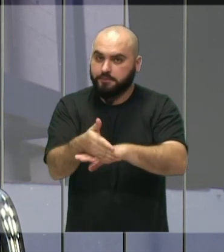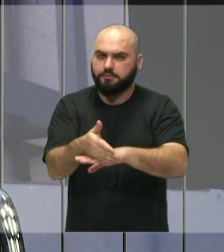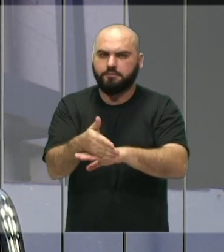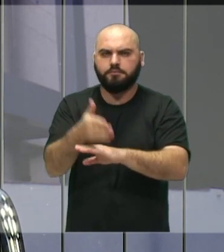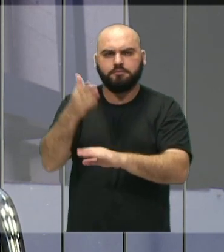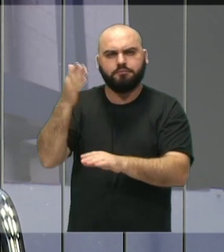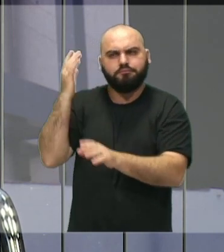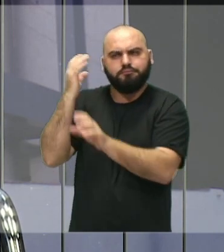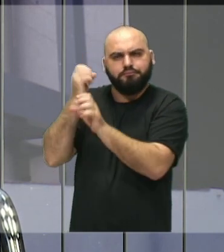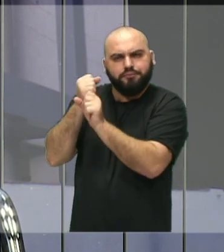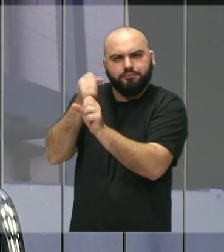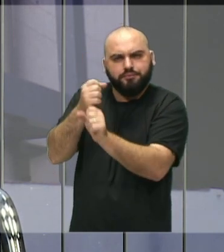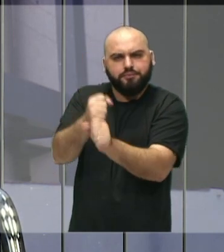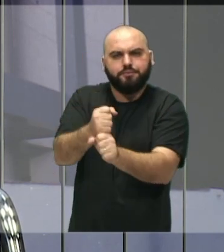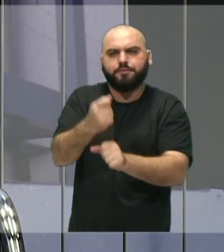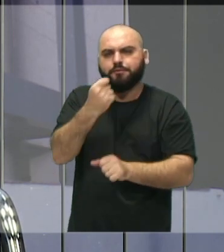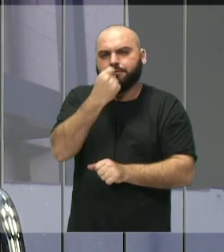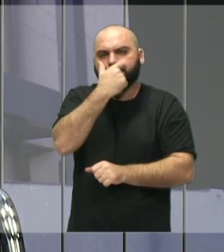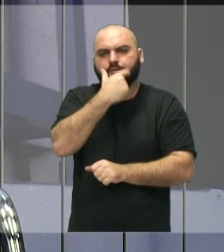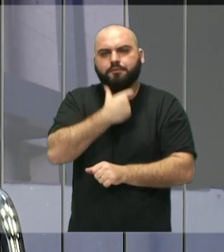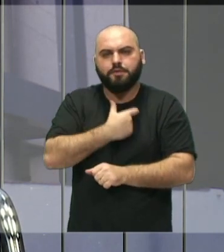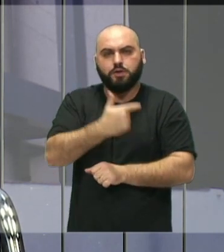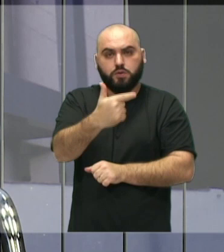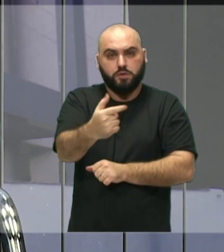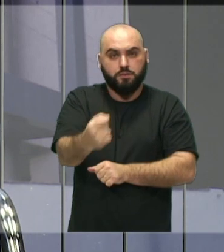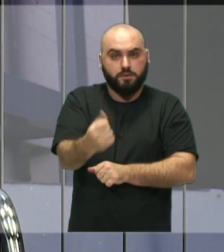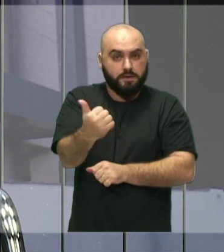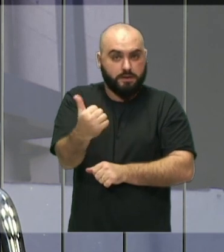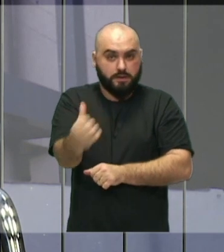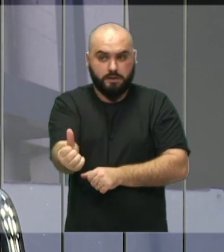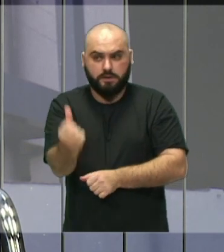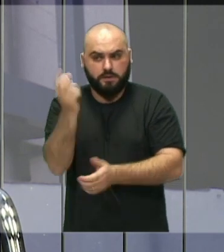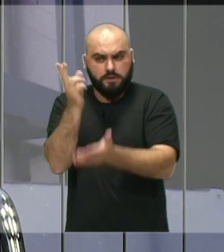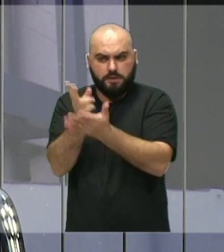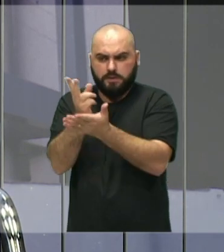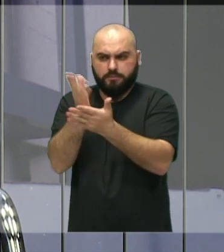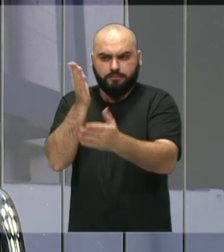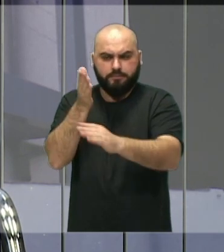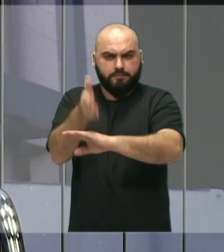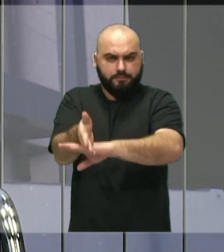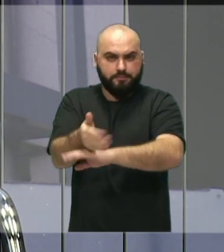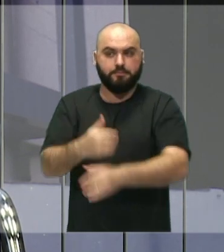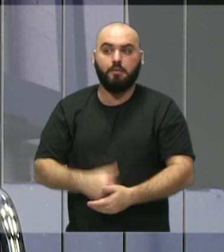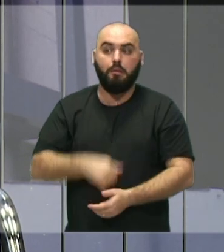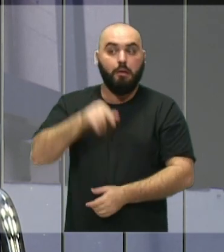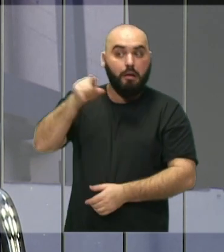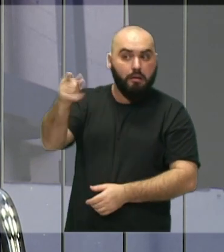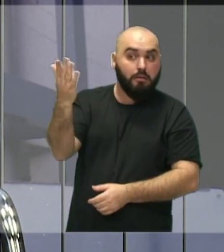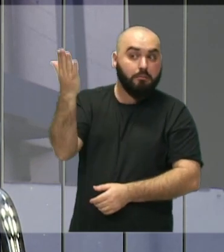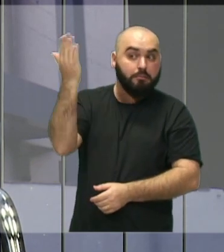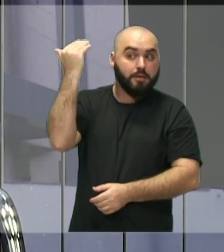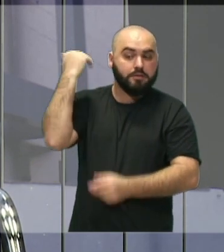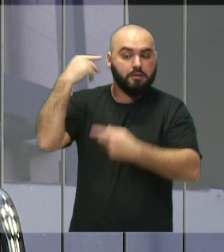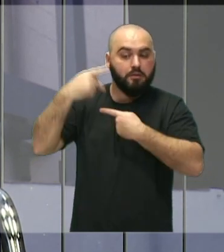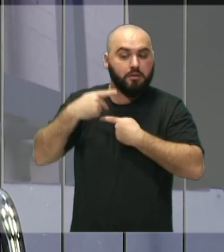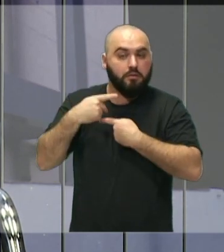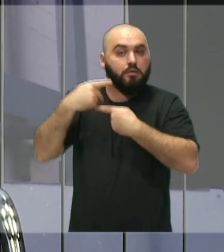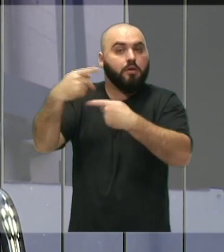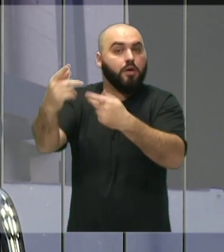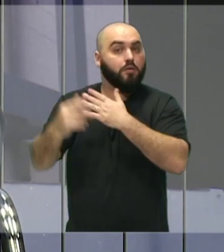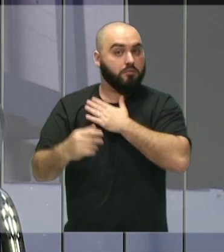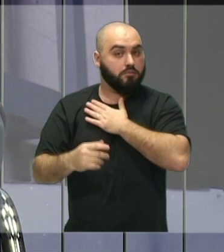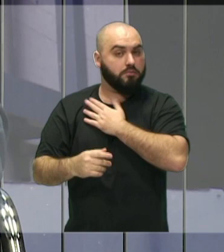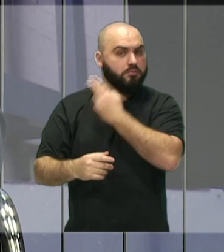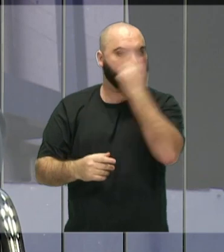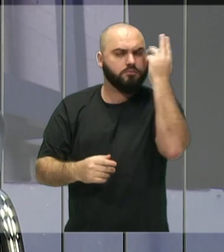a construção do governo Volney em 2016, quando naquela ocasião ele me convidou para fazer,